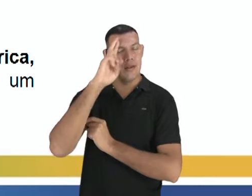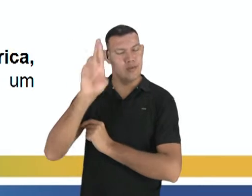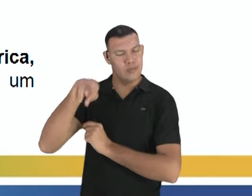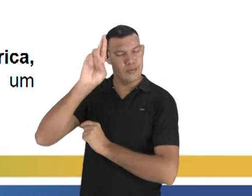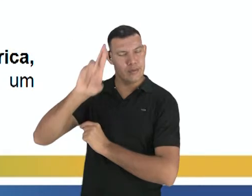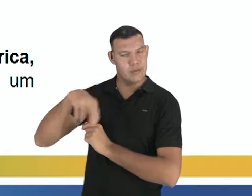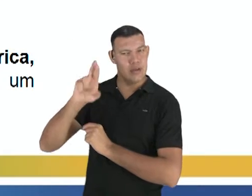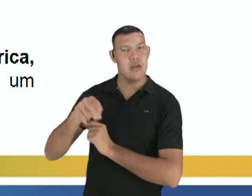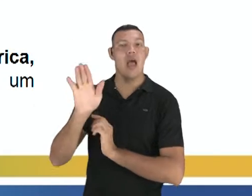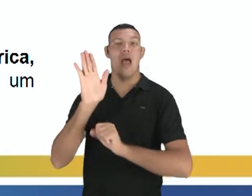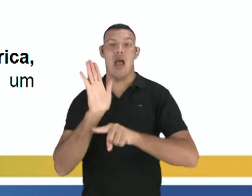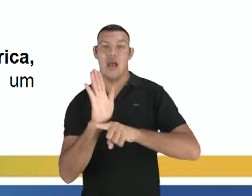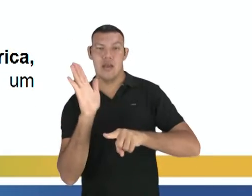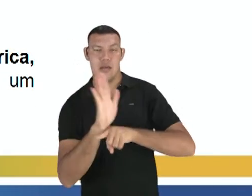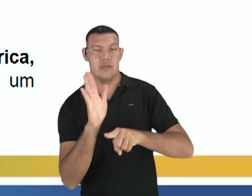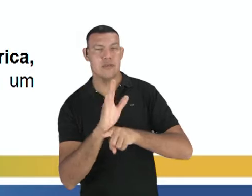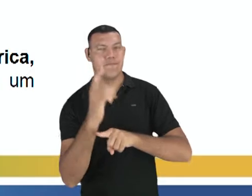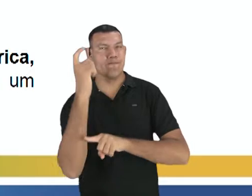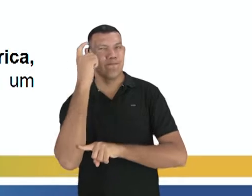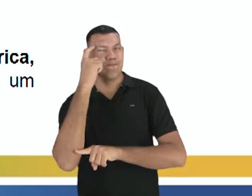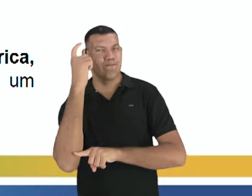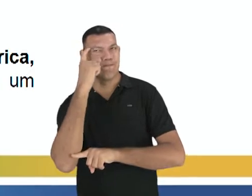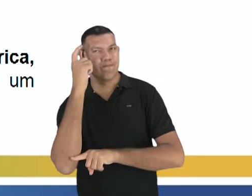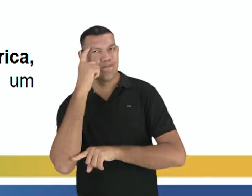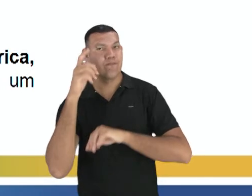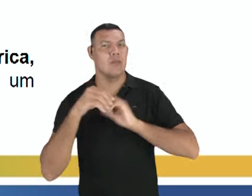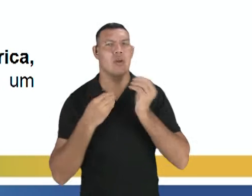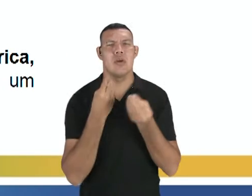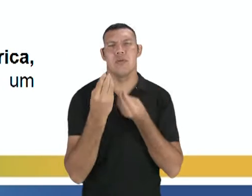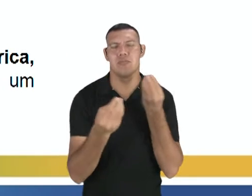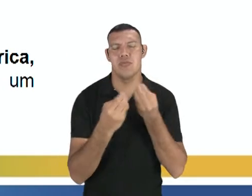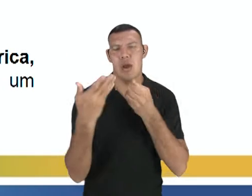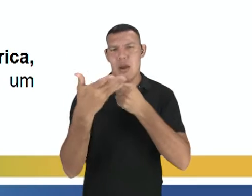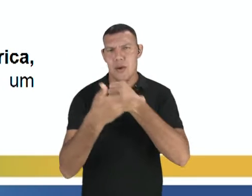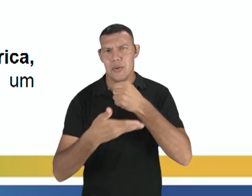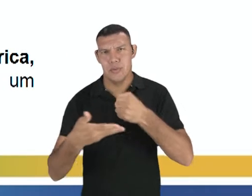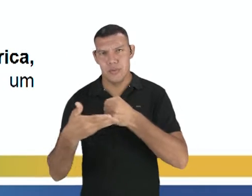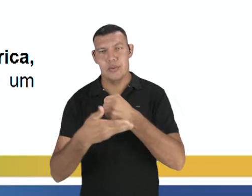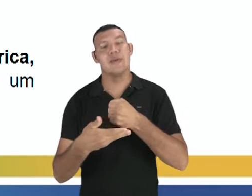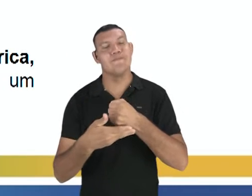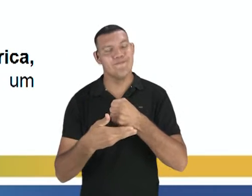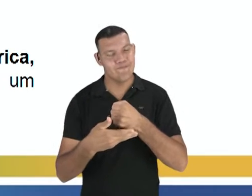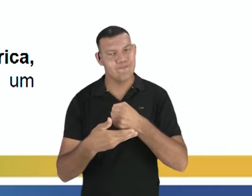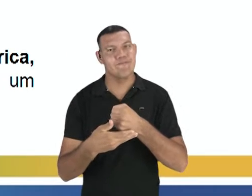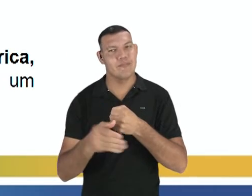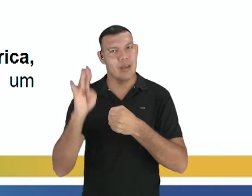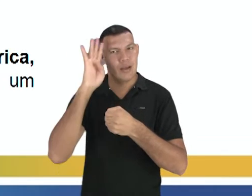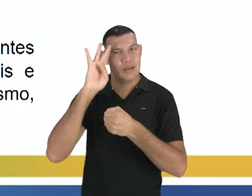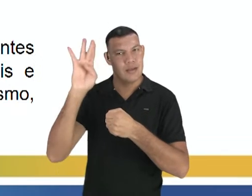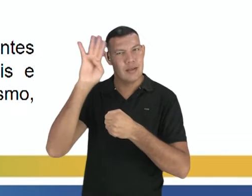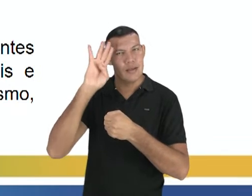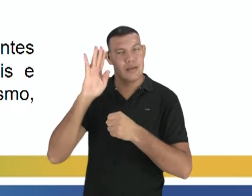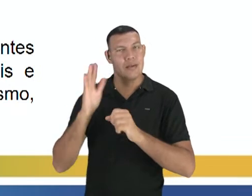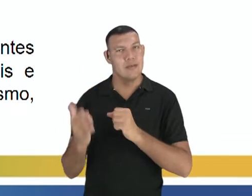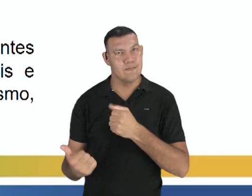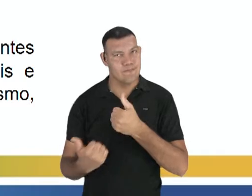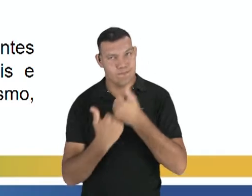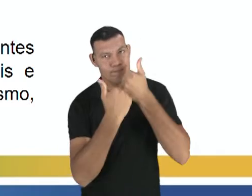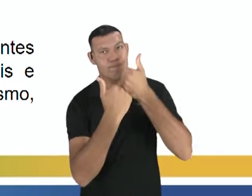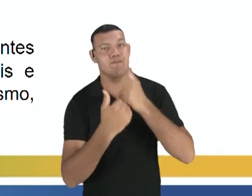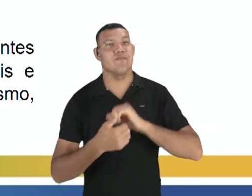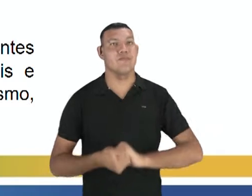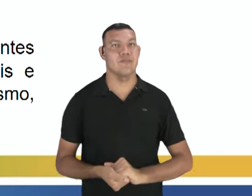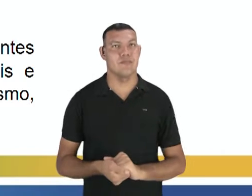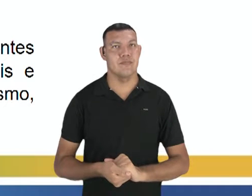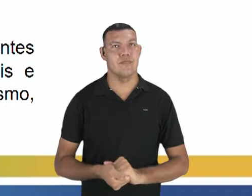na construção do pensamento. E esse pensamento, ele é embasado por essa fundamentação teórica. Bom,